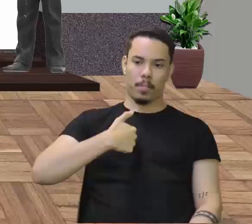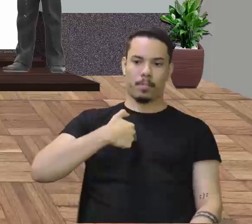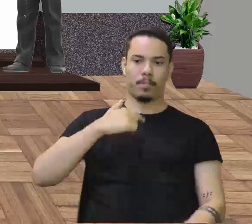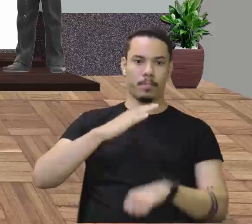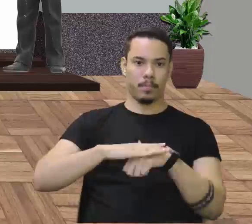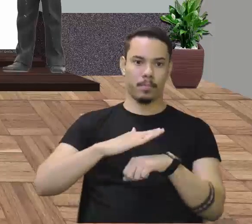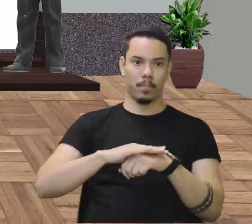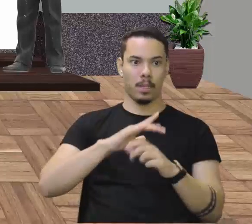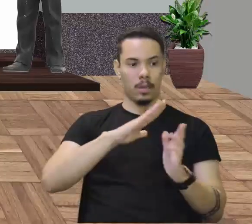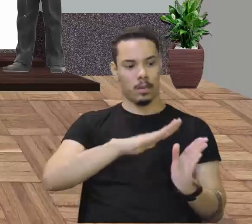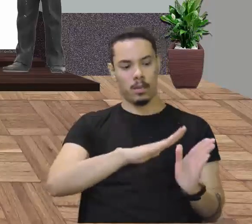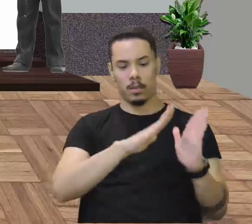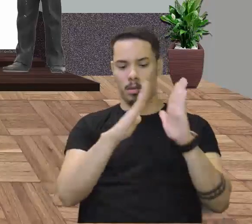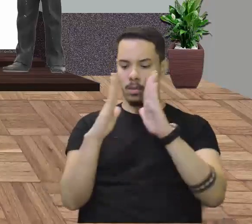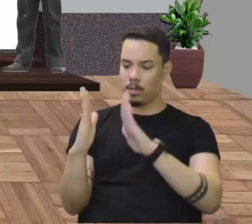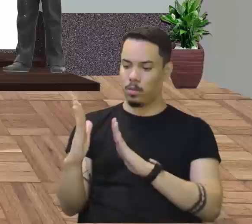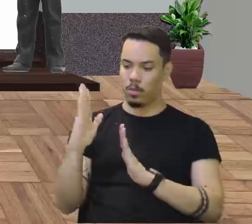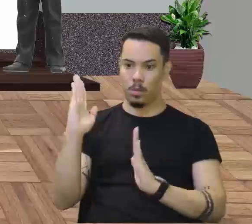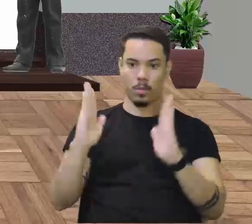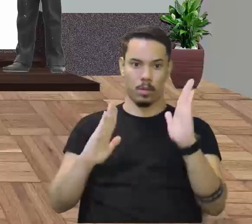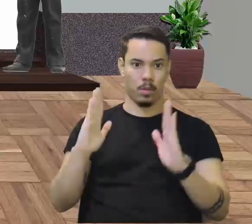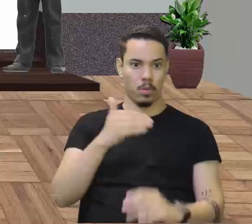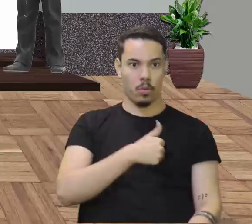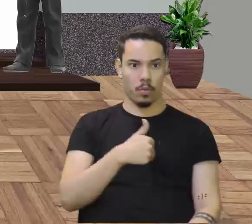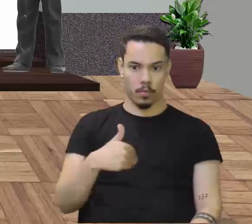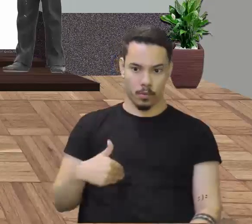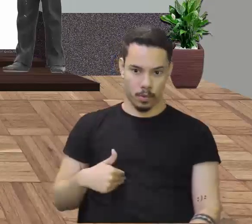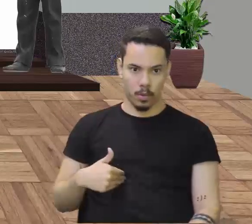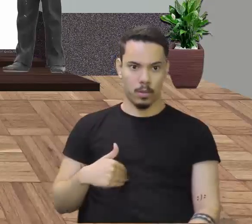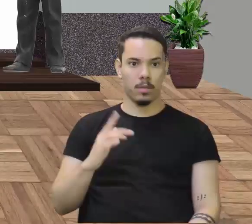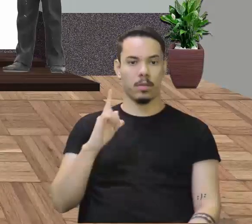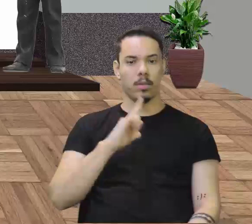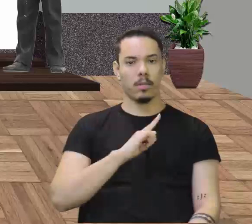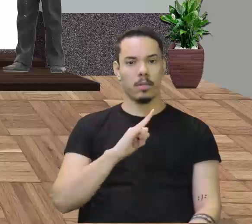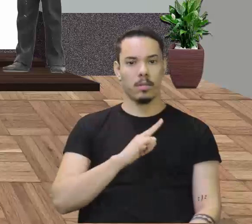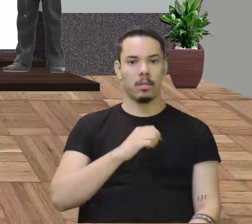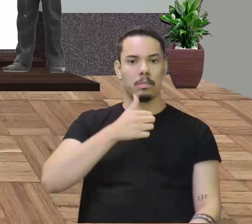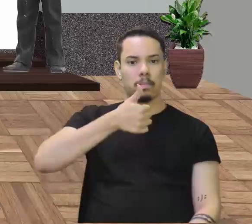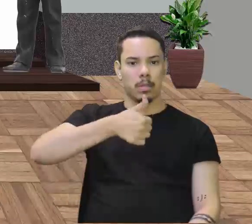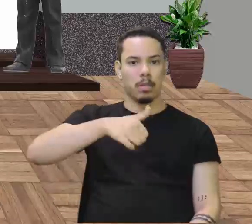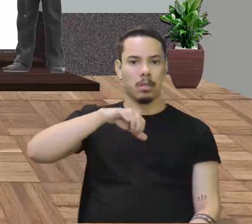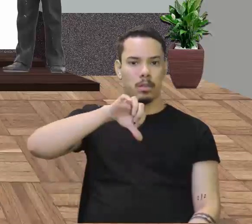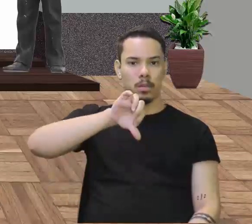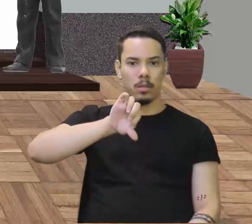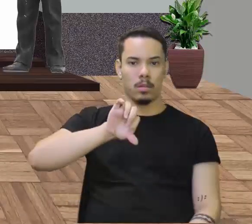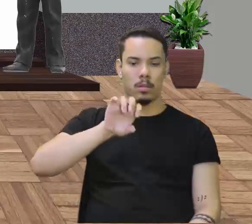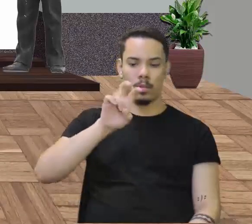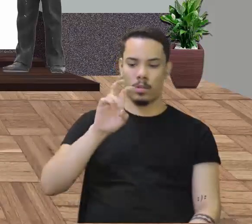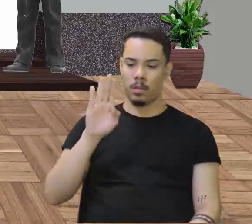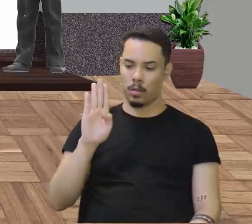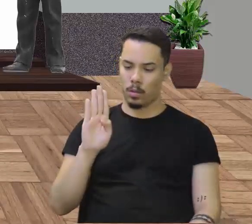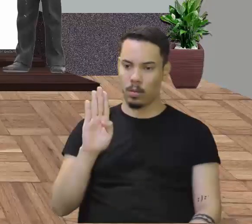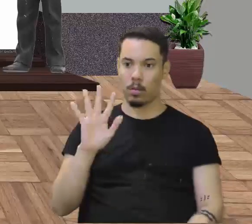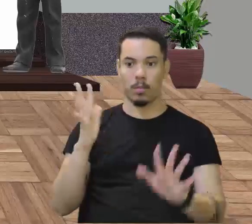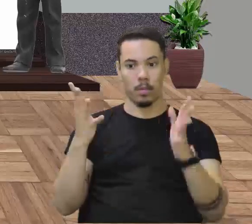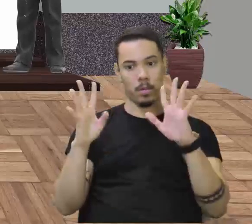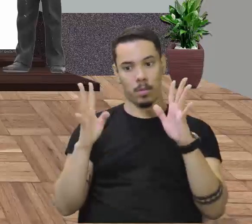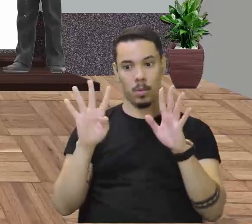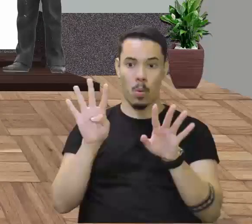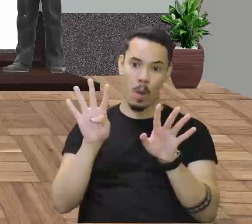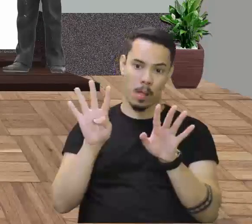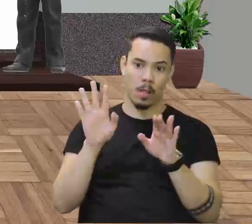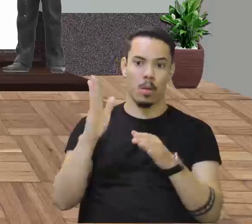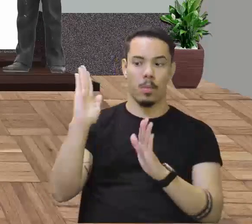Nós temos uma transição de governo, nós estamos aí em 54. Quando